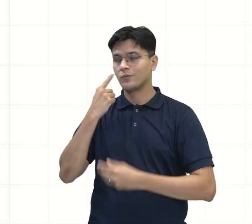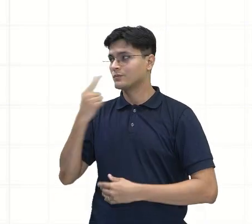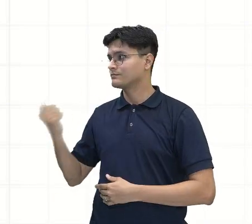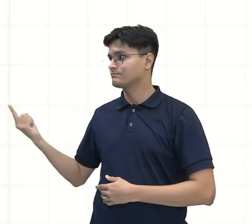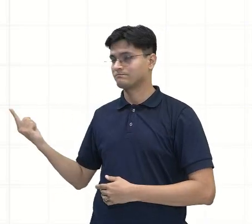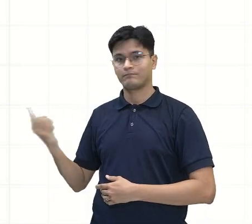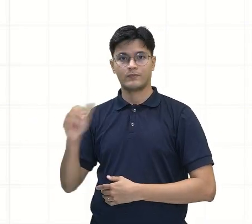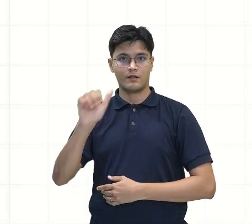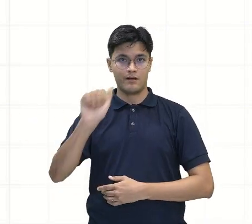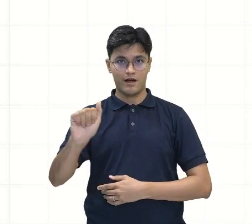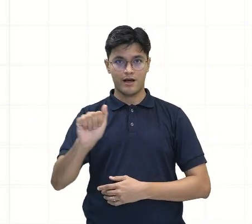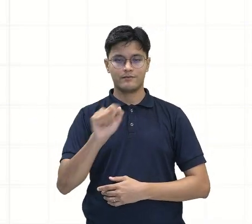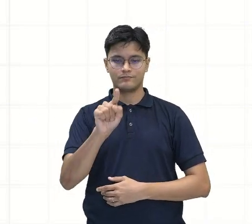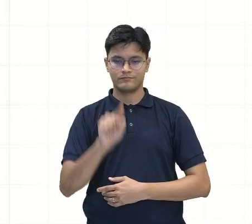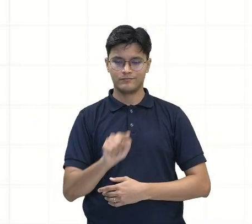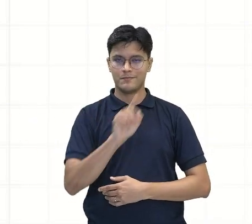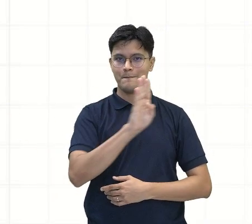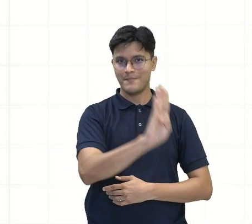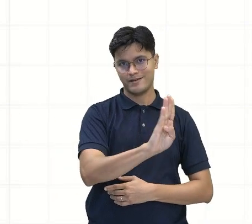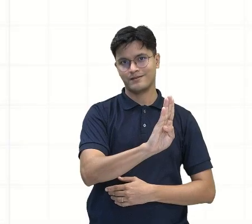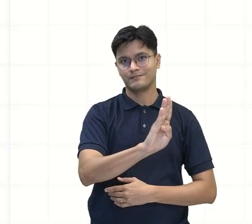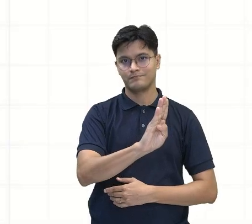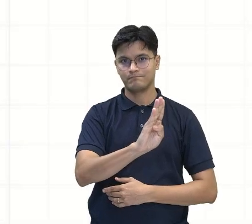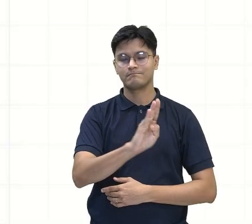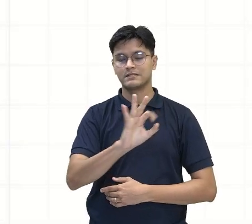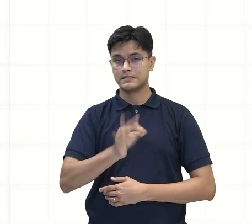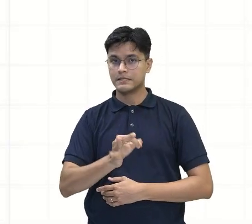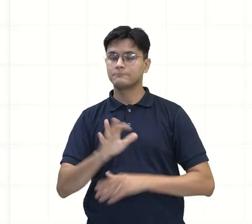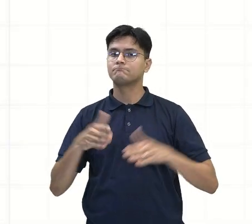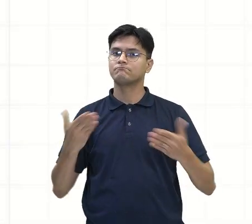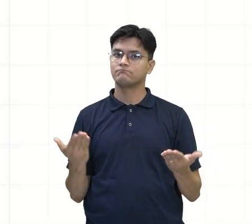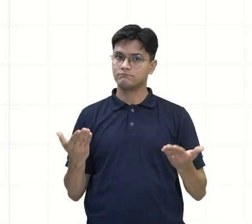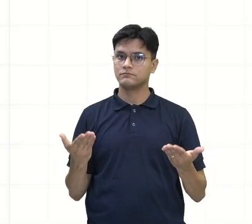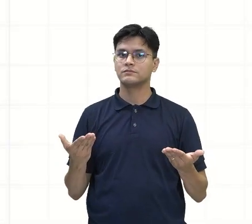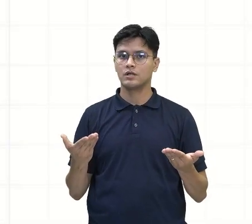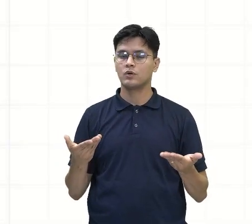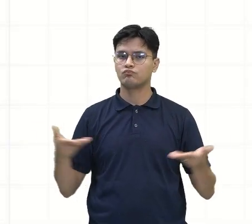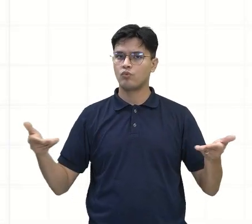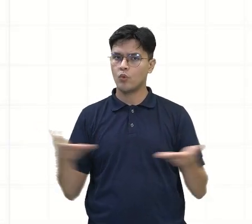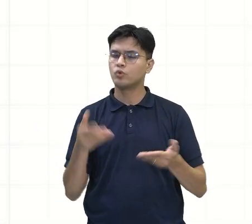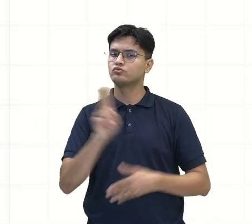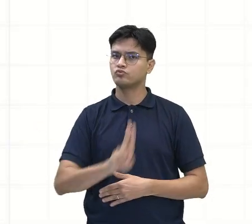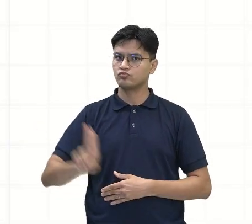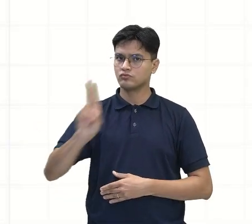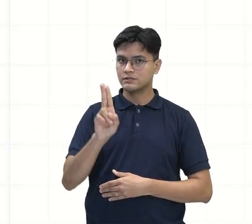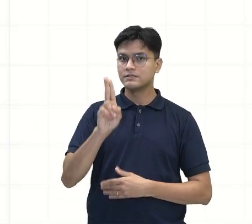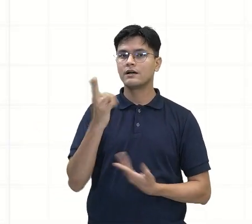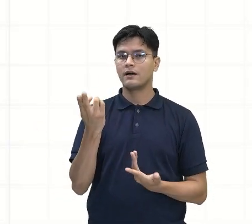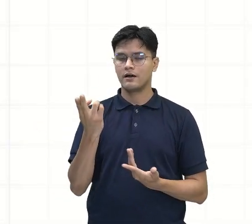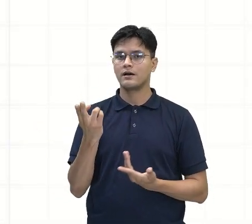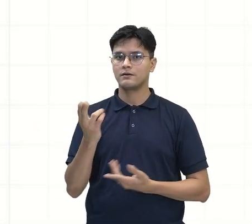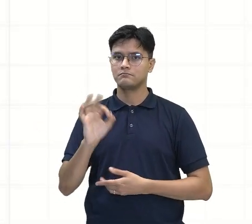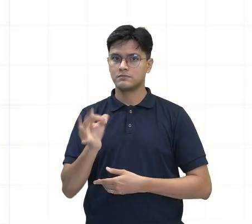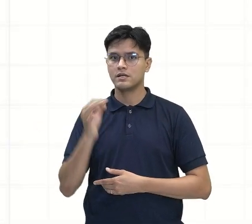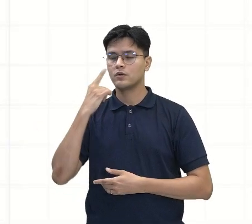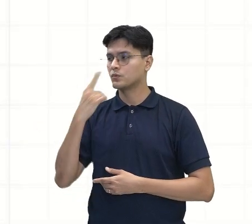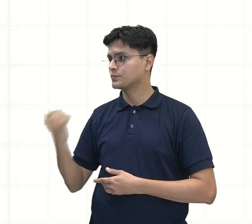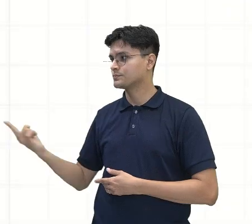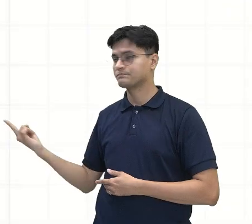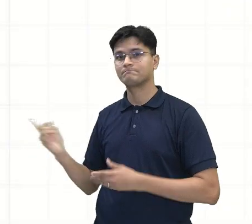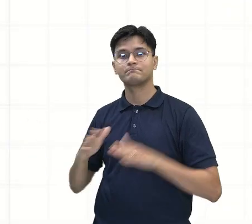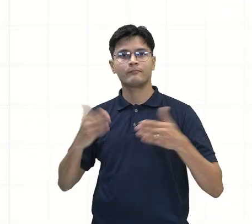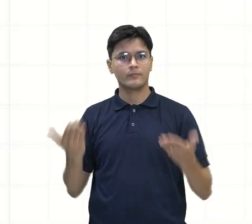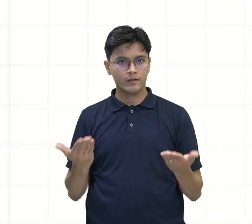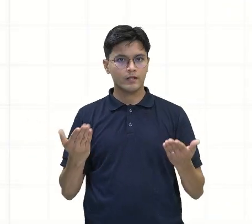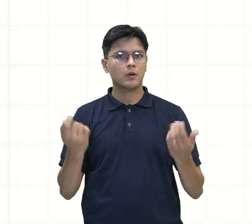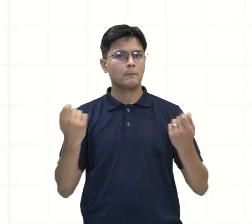B, ok? A gente vai usar bastante essa nomenclatura, tá? Essas expressões, então estejam